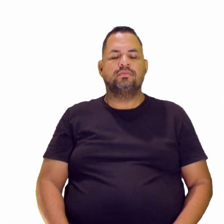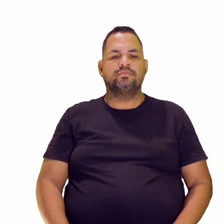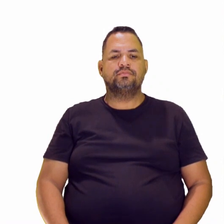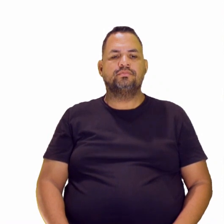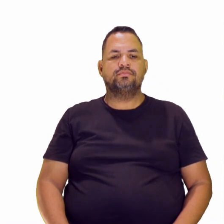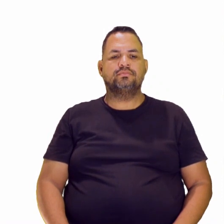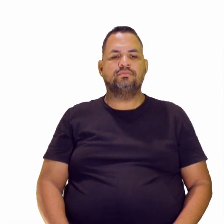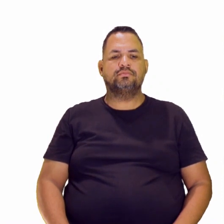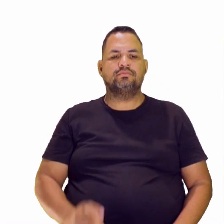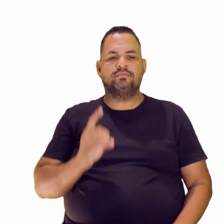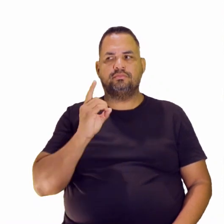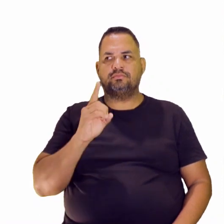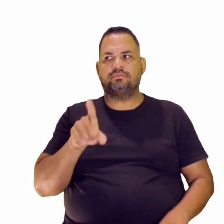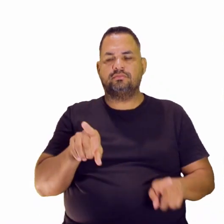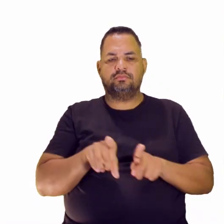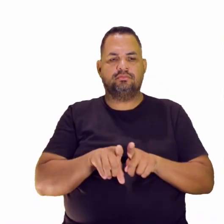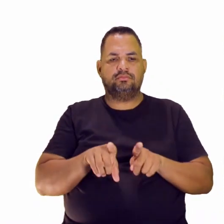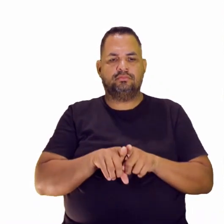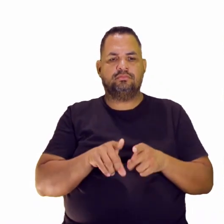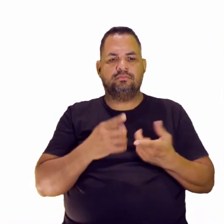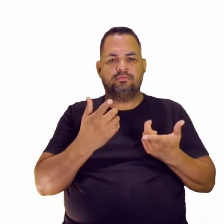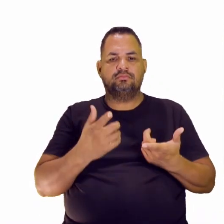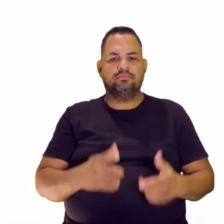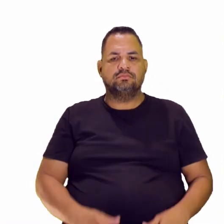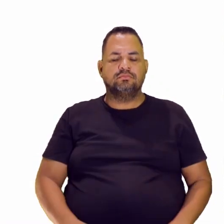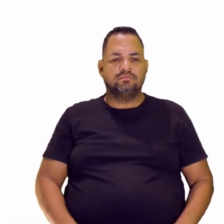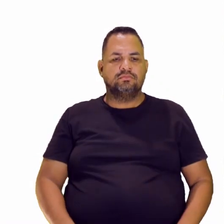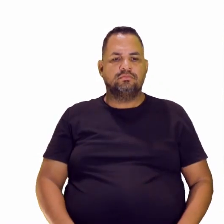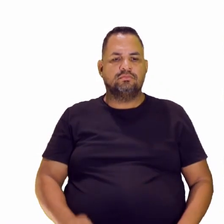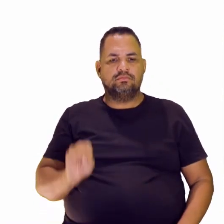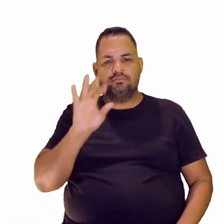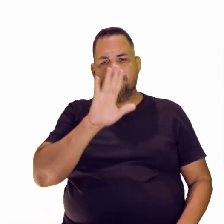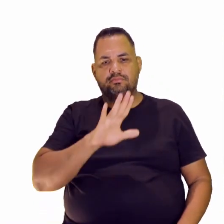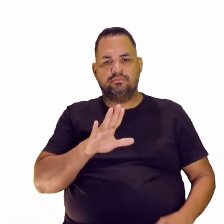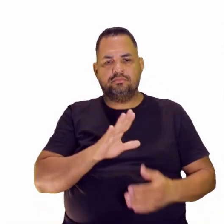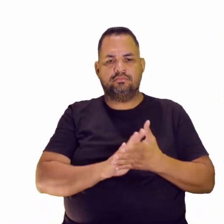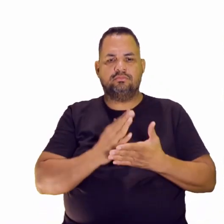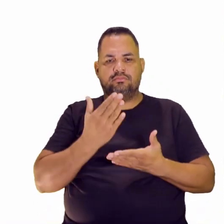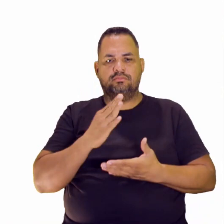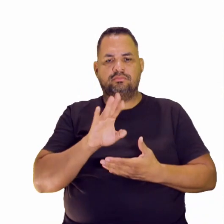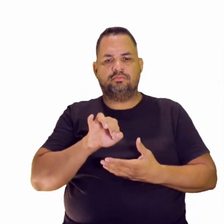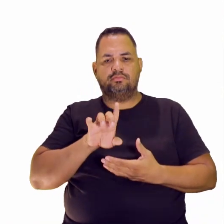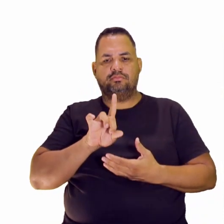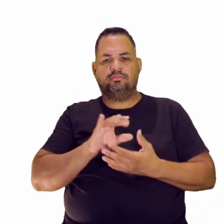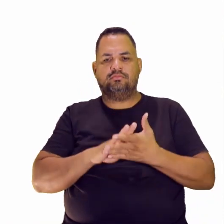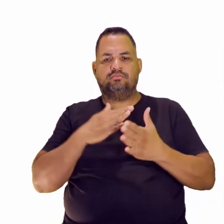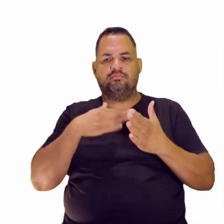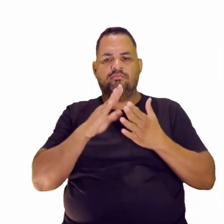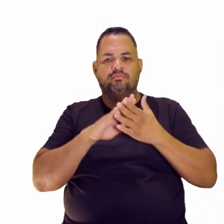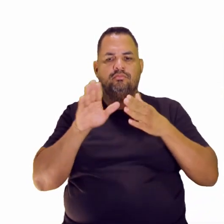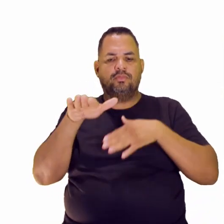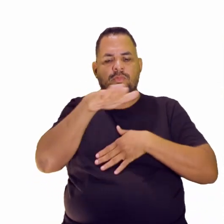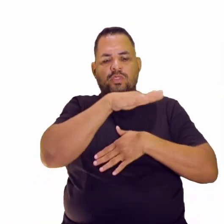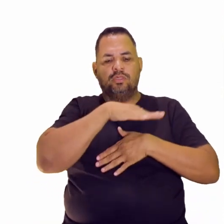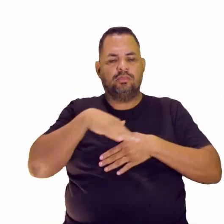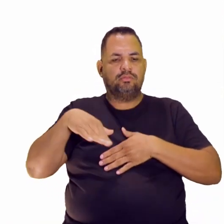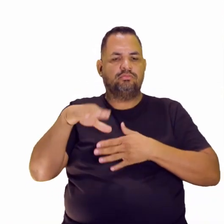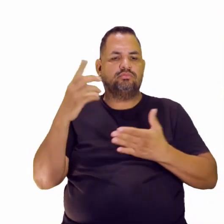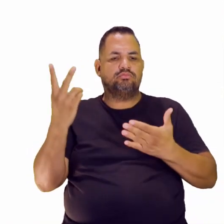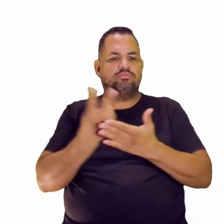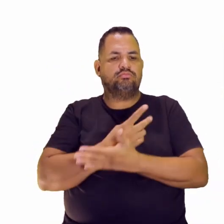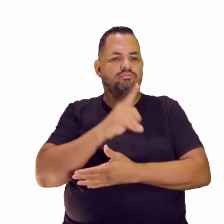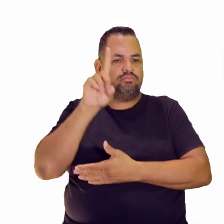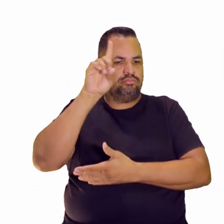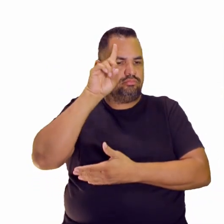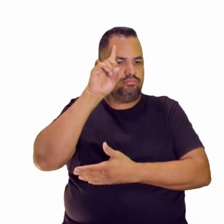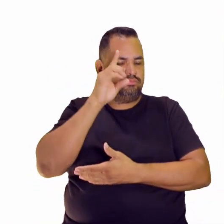Na letra D nós temos, além da obra, da imagem, Eckhout pintou o cenário e a vida cotidiana do Rio de Janeiro.